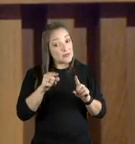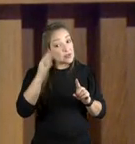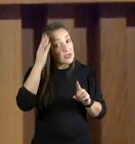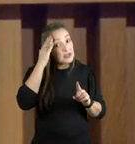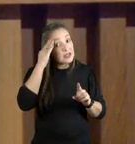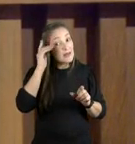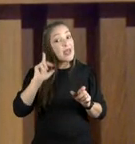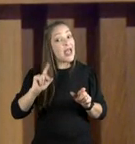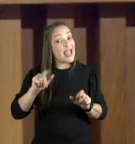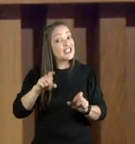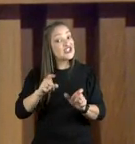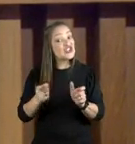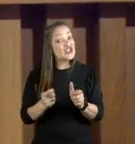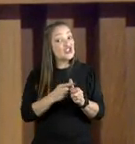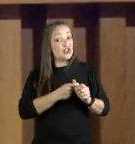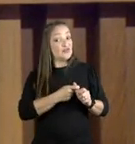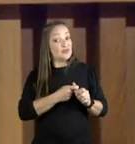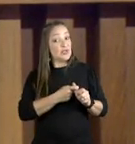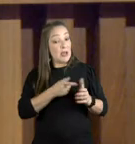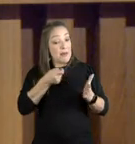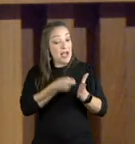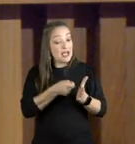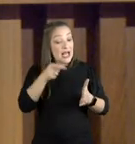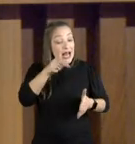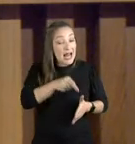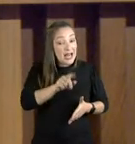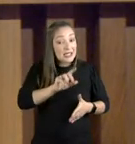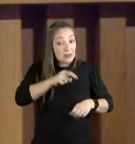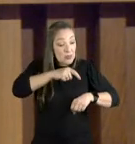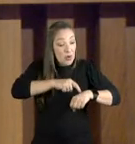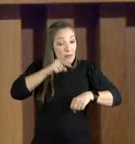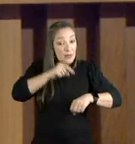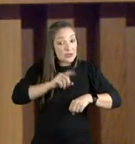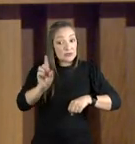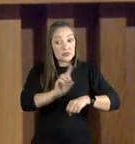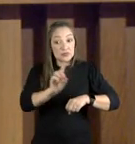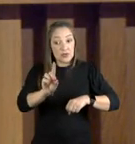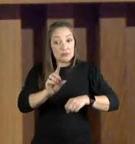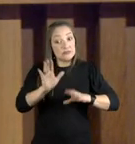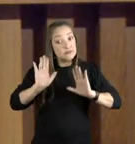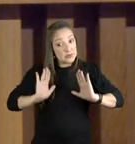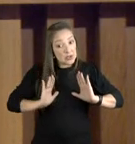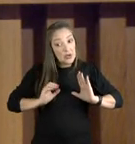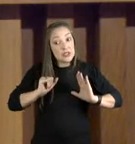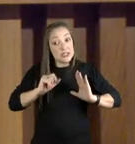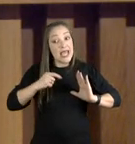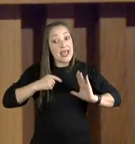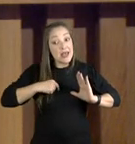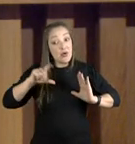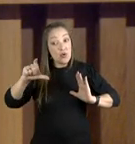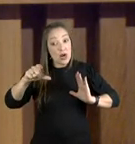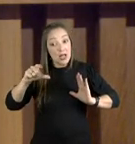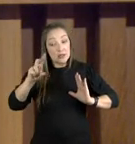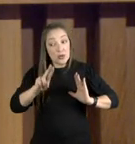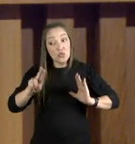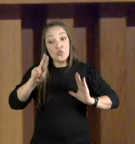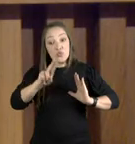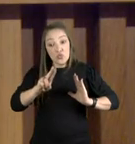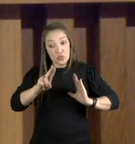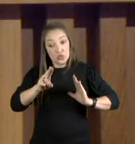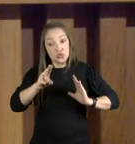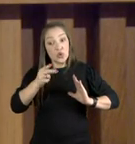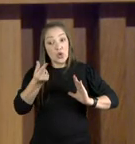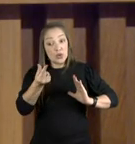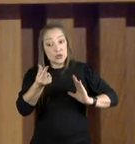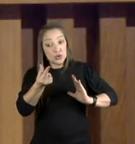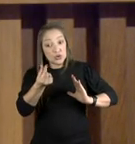vai pagar naquele momento. Então, todo o dinheiro que eu gasto dentro do crédito, eu tenho guardado dentro de um investimento. Então, é